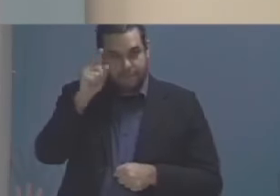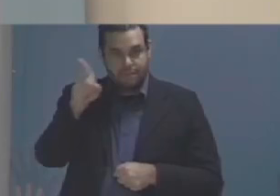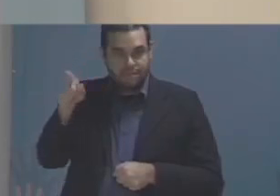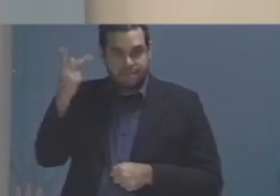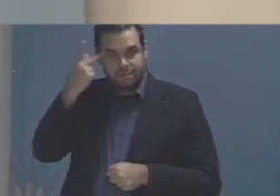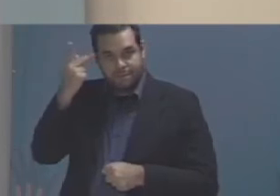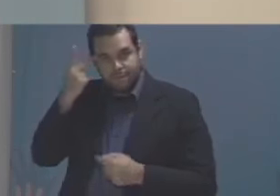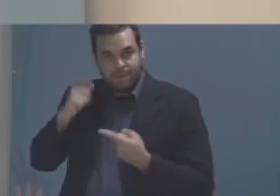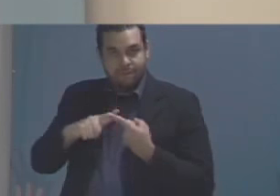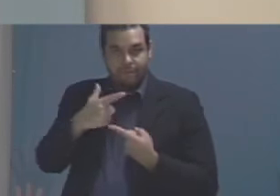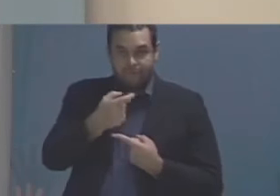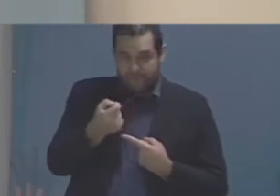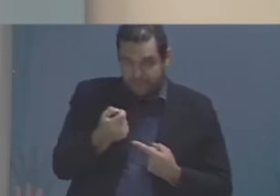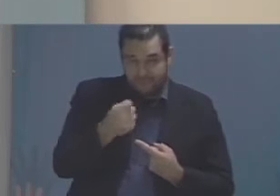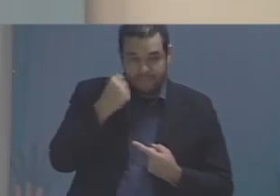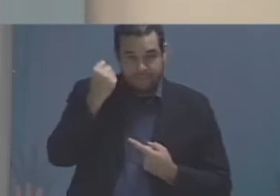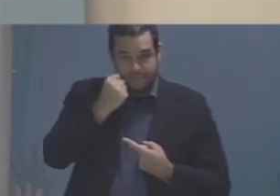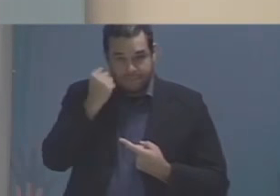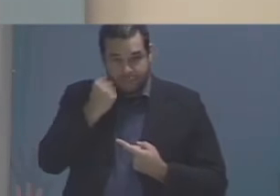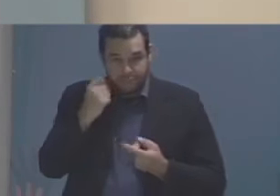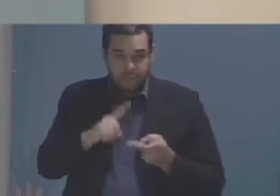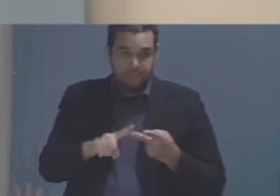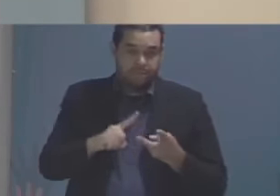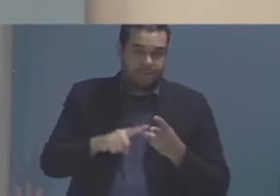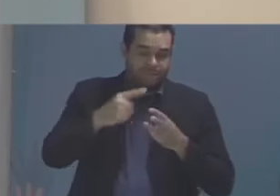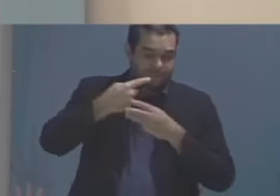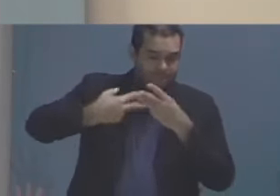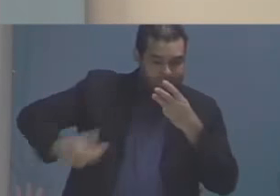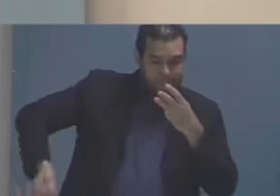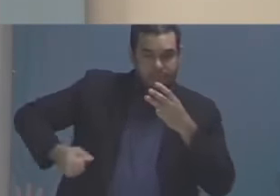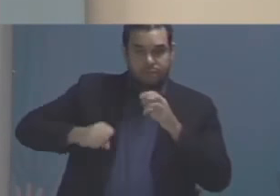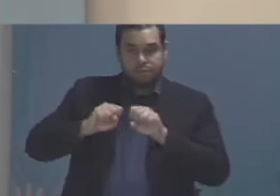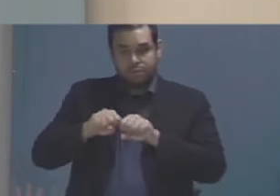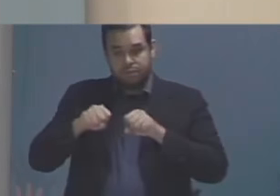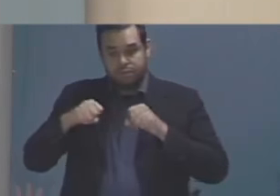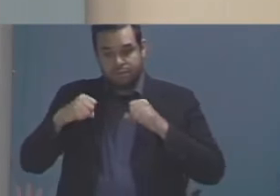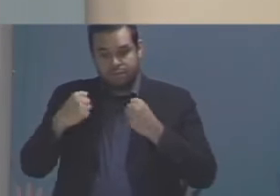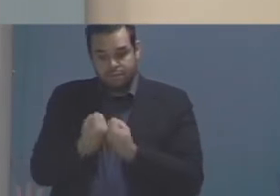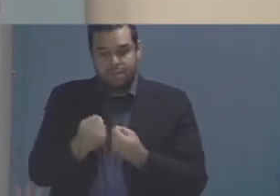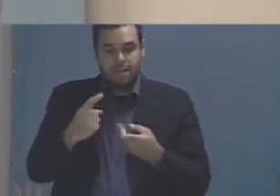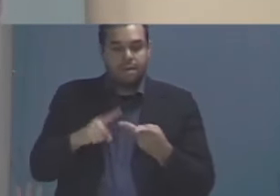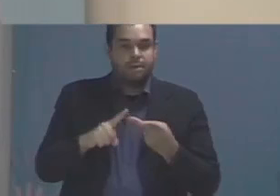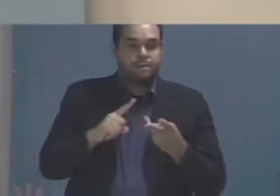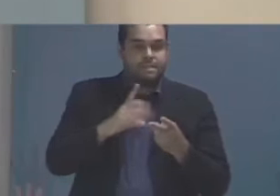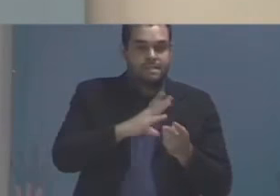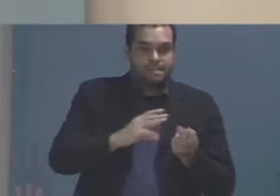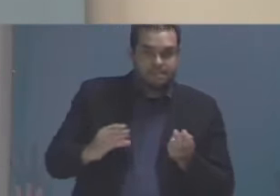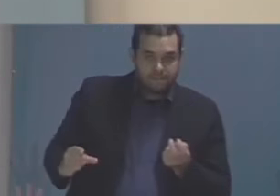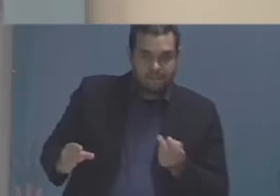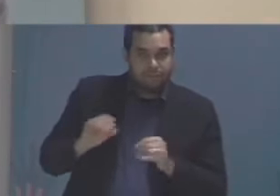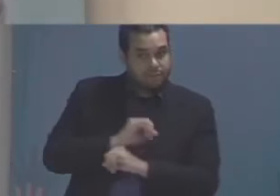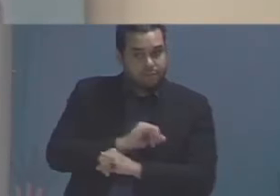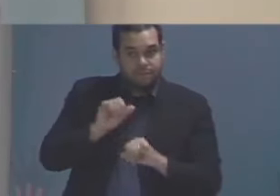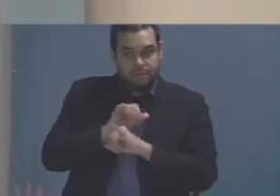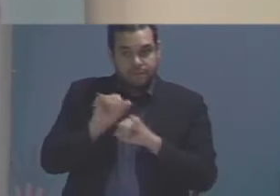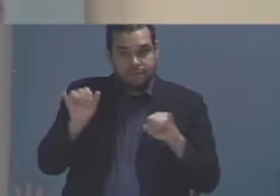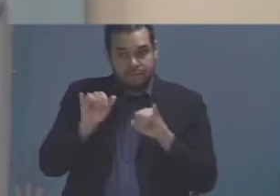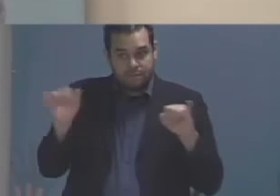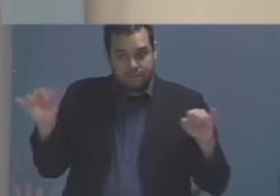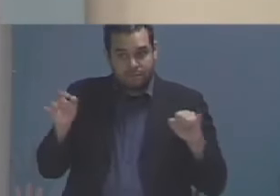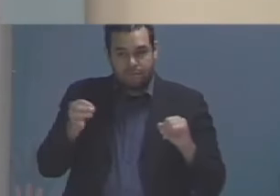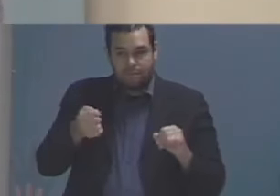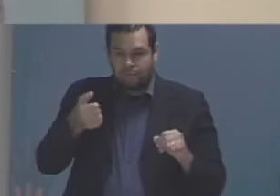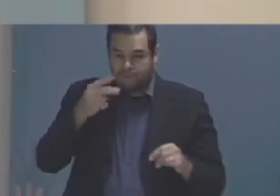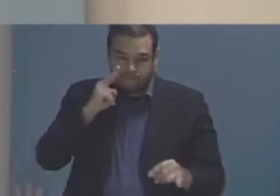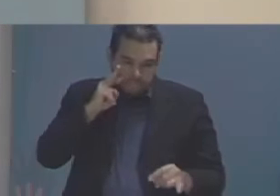Paulo, 20 pessoas em Sergipe. Nós temos pessoas de áreas sociais, nós temos pessoas da área de neurociências. Nosso material publicitário você viu com pouca